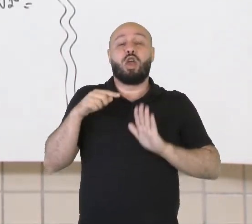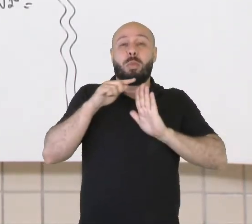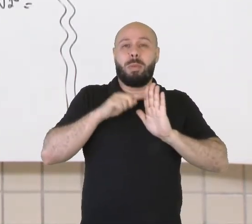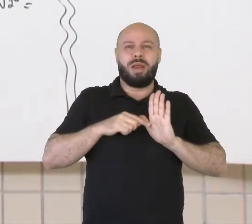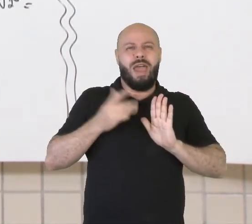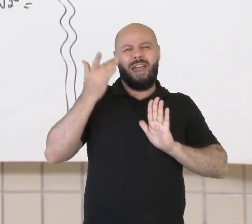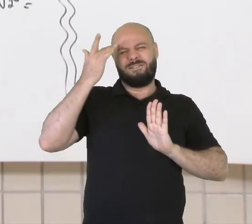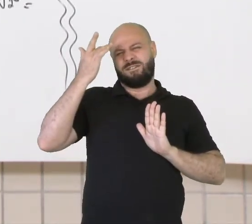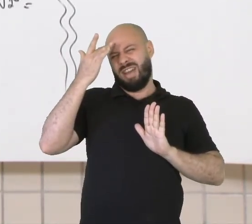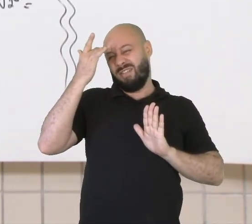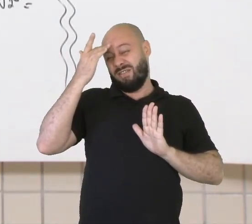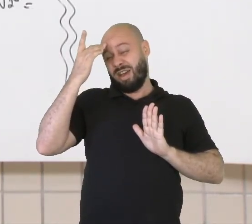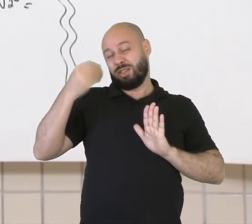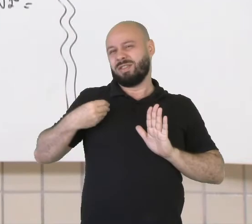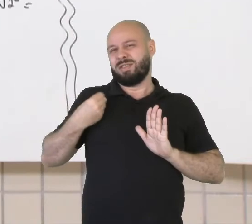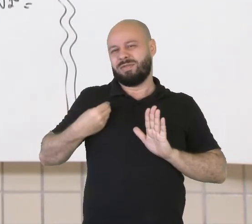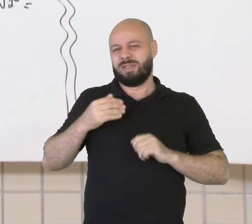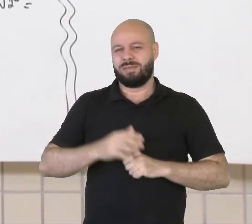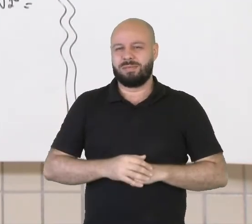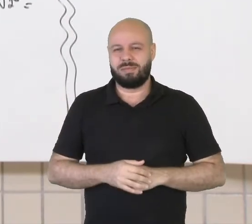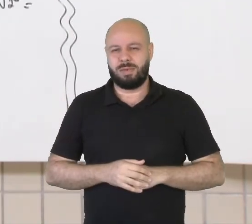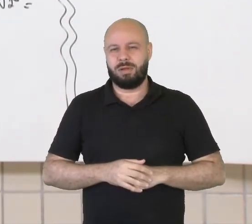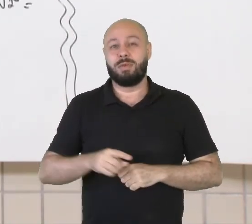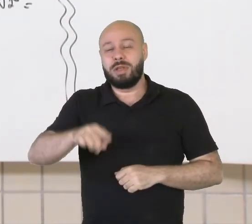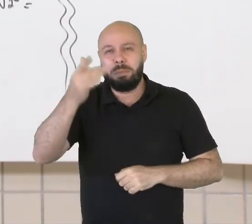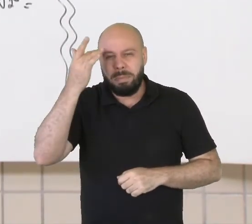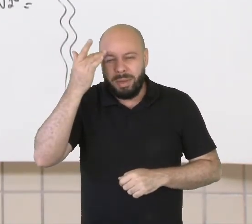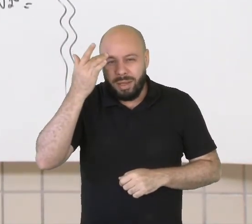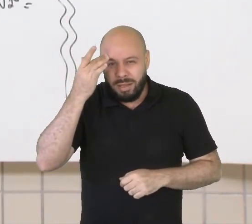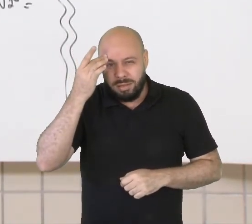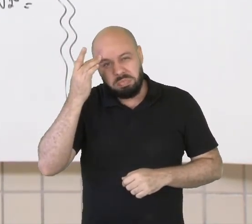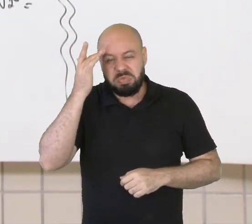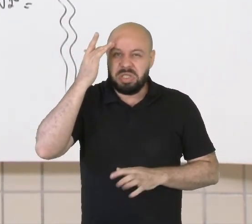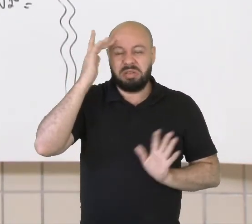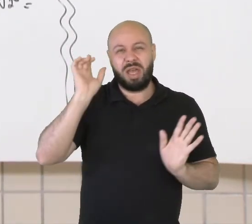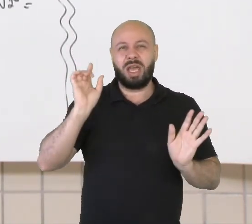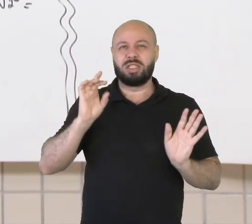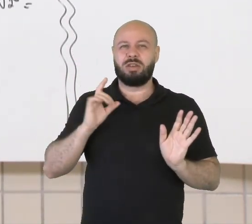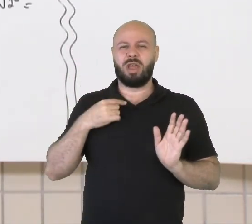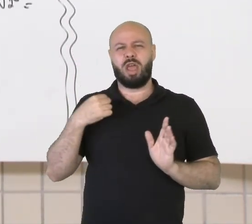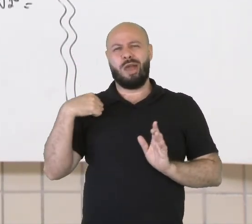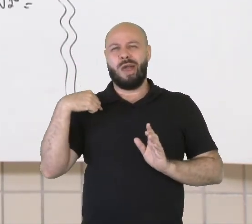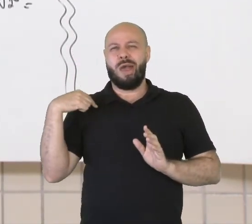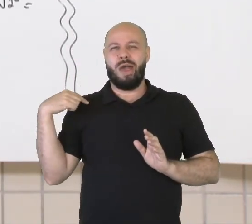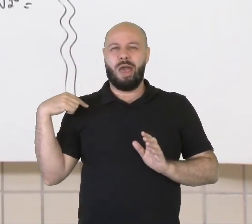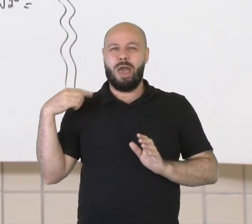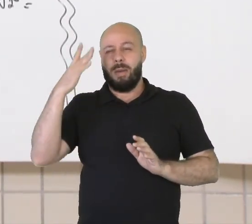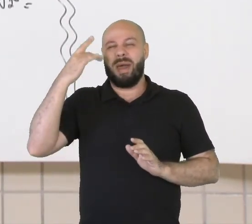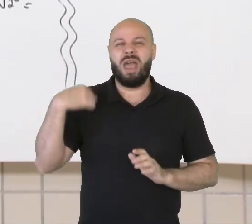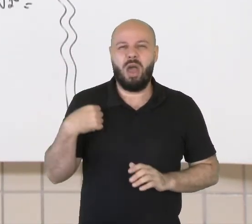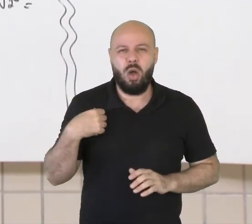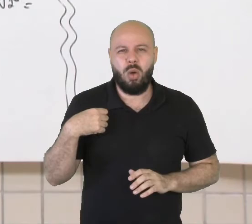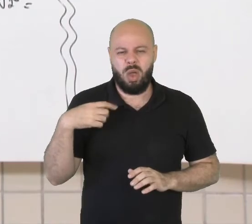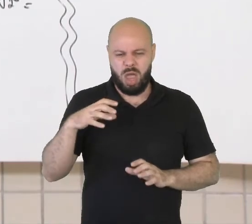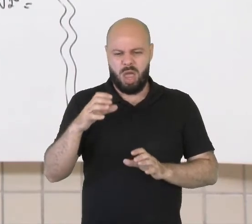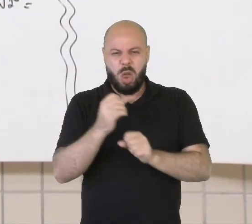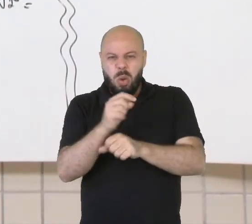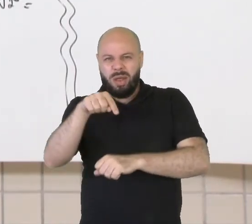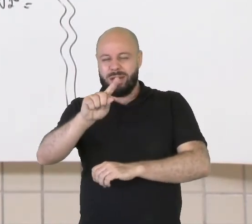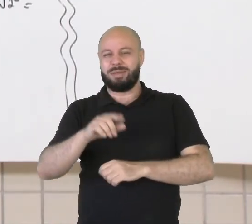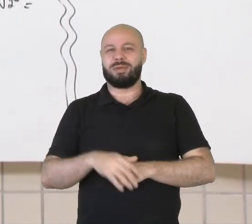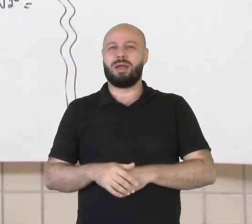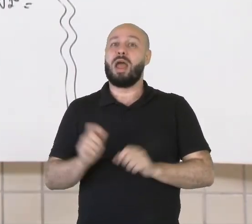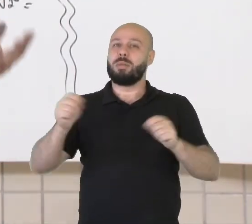facilitar demais a sua vida. E não pense você que você pode não estar amanhã fazendo esse tipo de cálculo. Você pode ser o